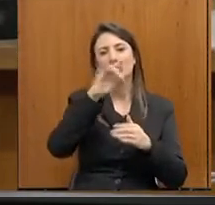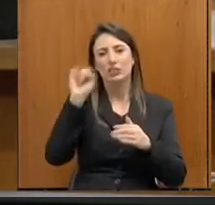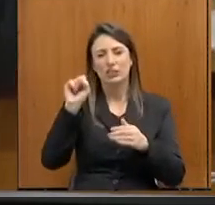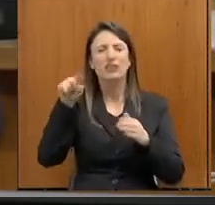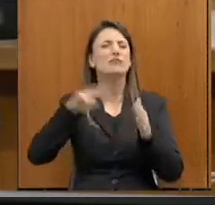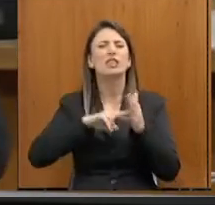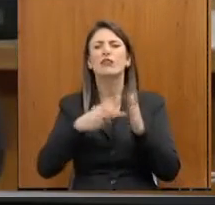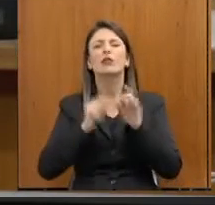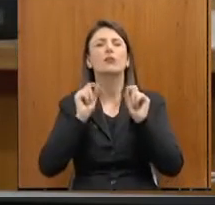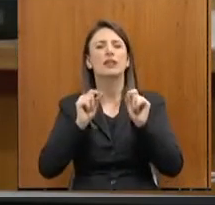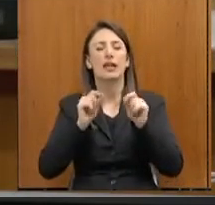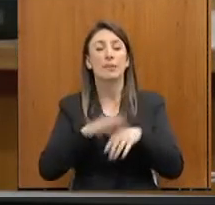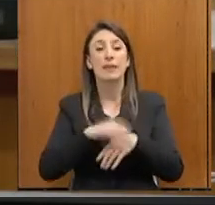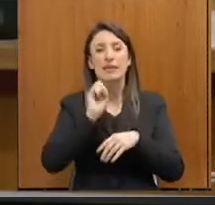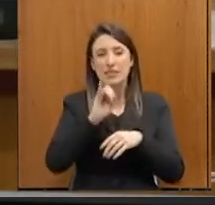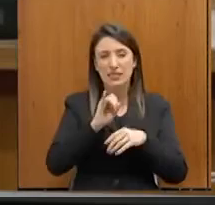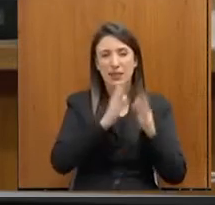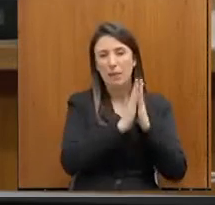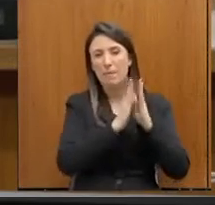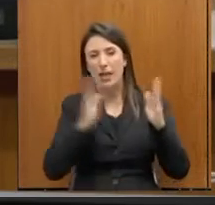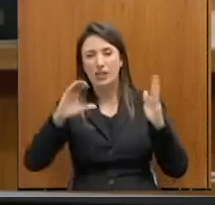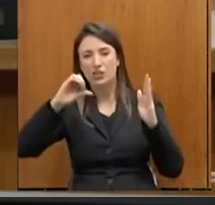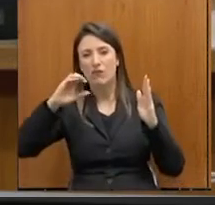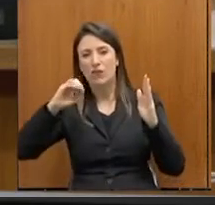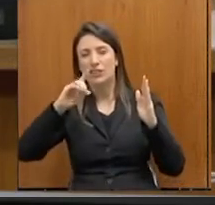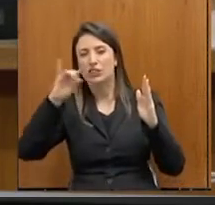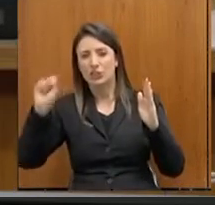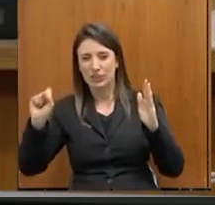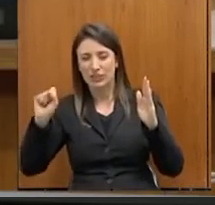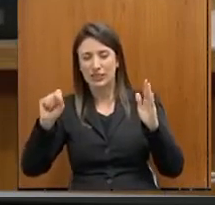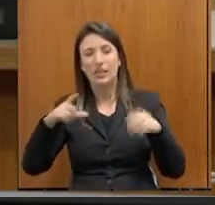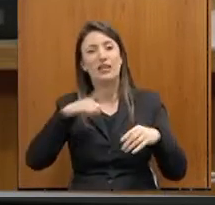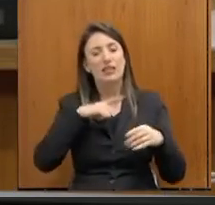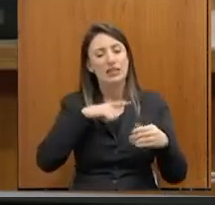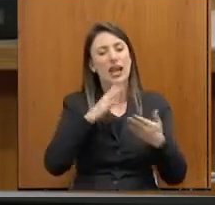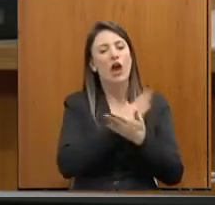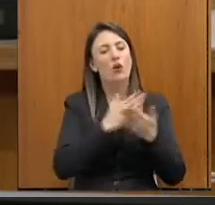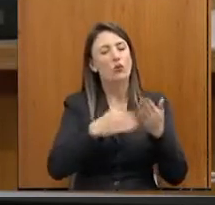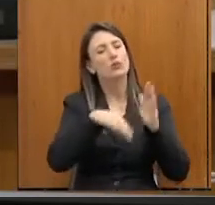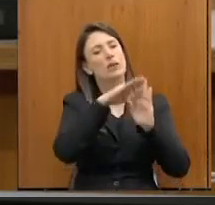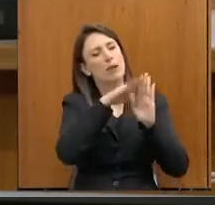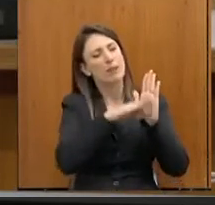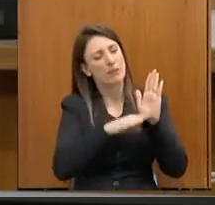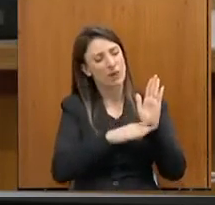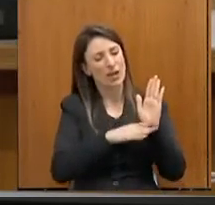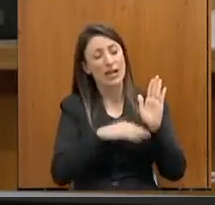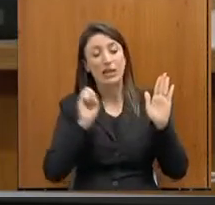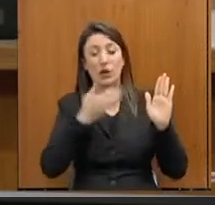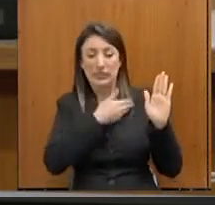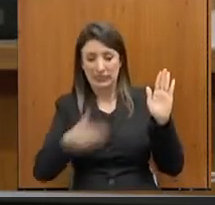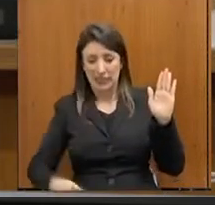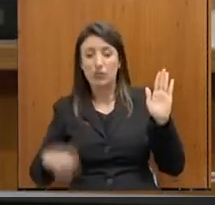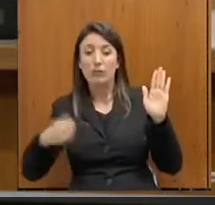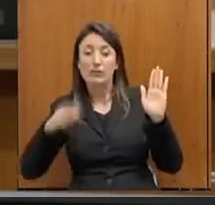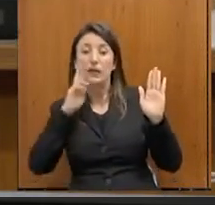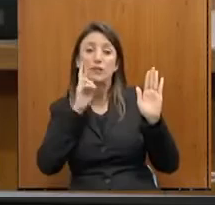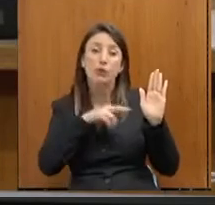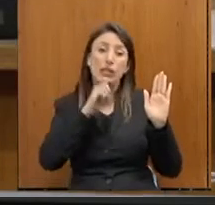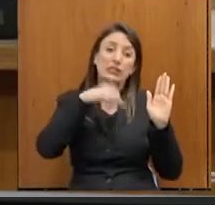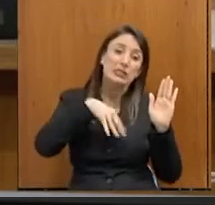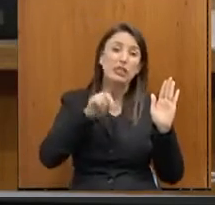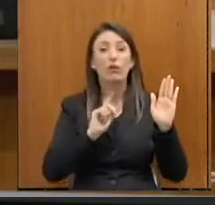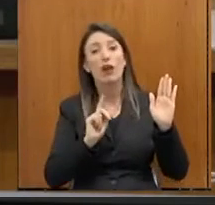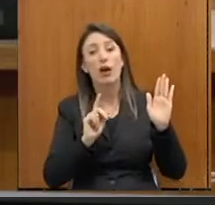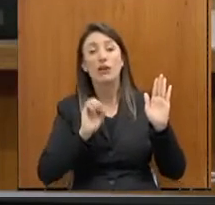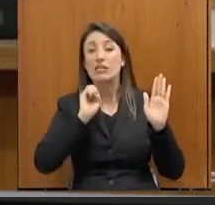dias no sato's elegíveis para que o estado se manifeste se ele não se manifestar no